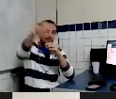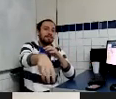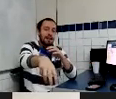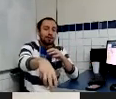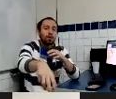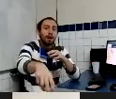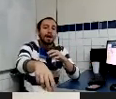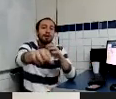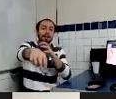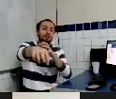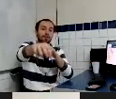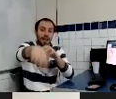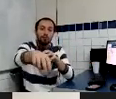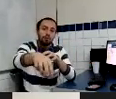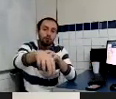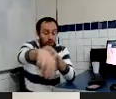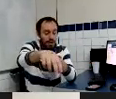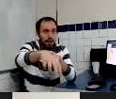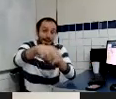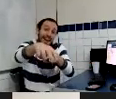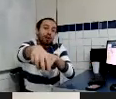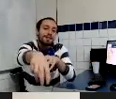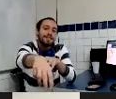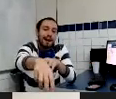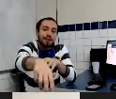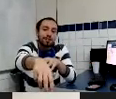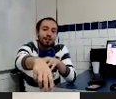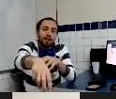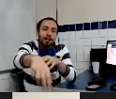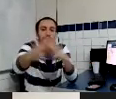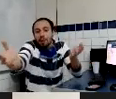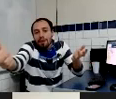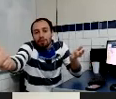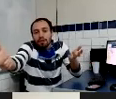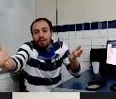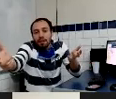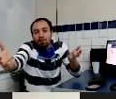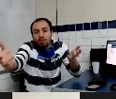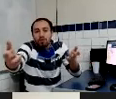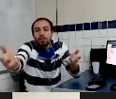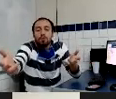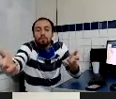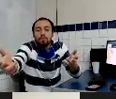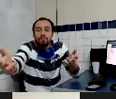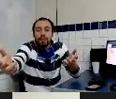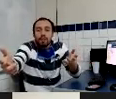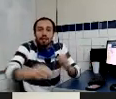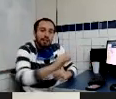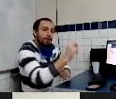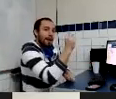queira se fixar no local e dali criar uma cidade, é fundamental ficar próximo de rio.